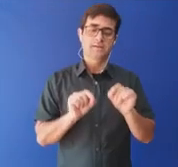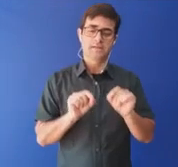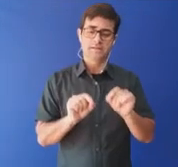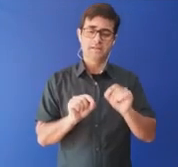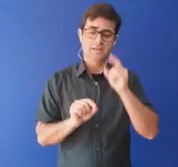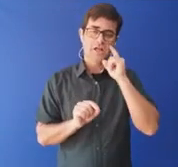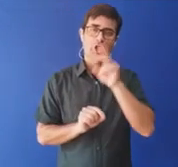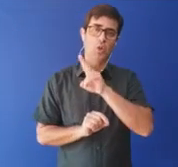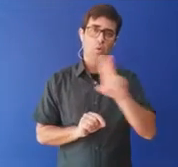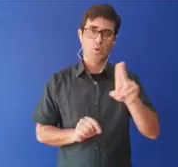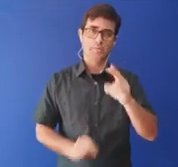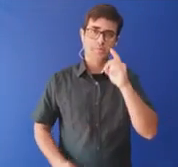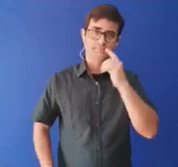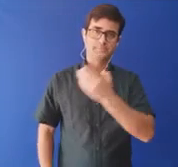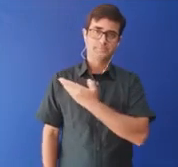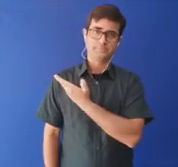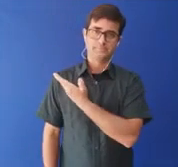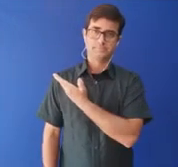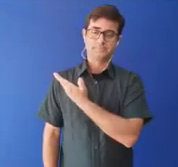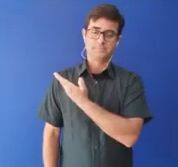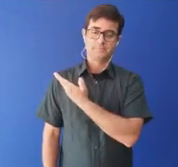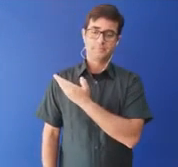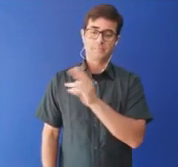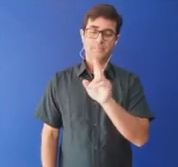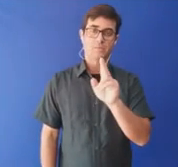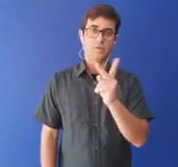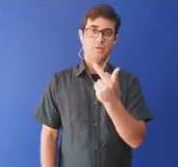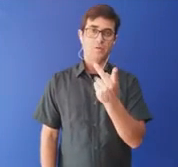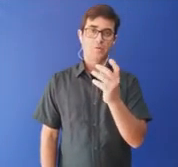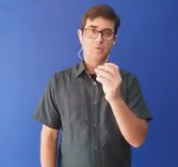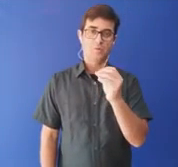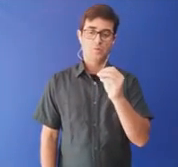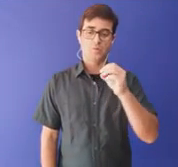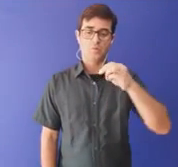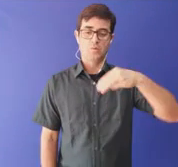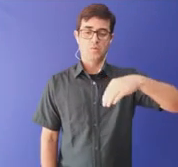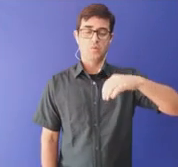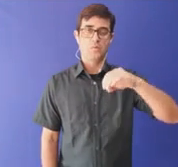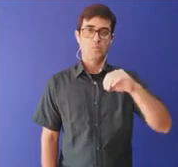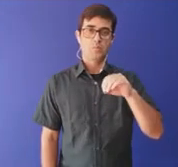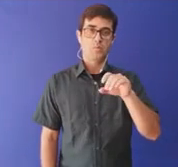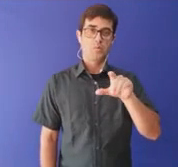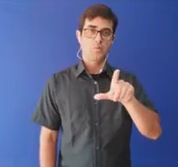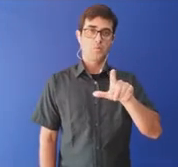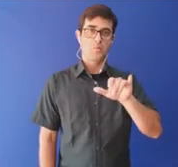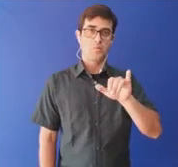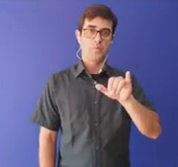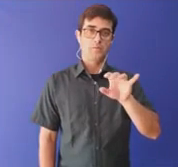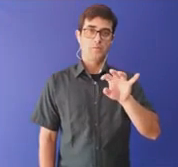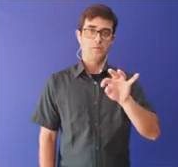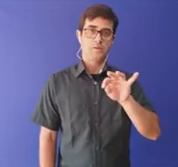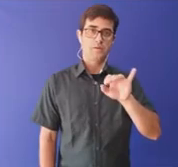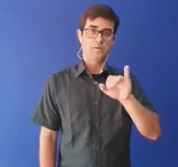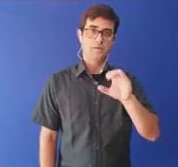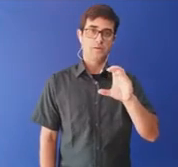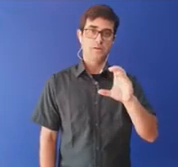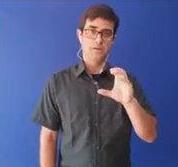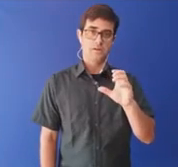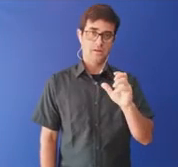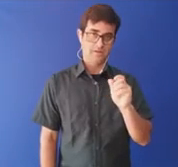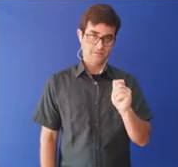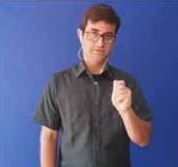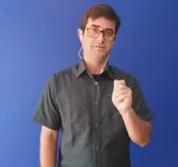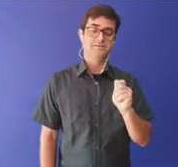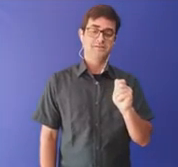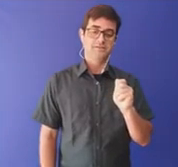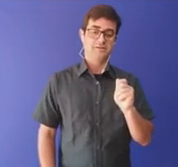que é a forma heterolítica ou homolítica? Desculpa, eu falei heterolítica, mas é homolítica. A homolítica